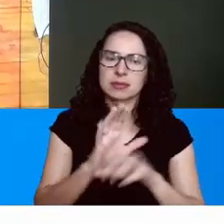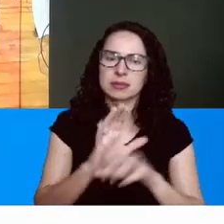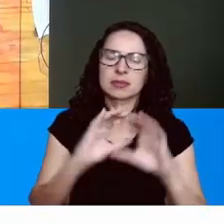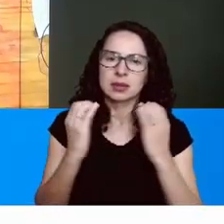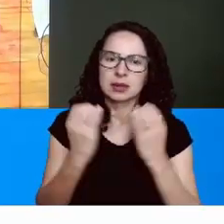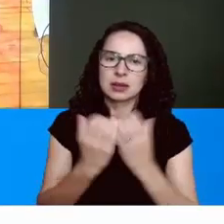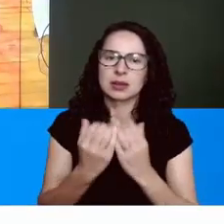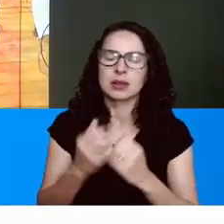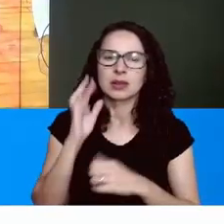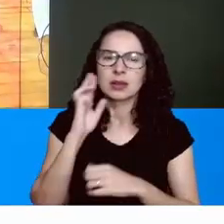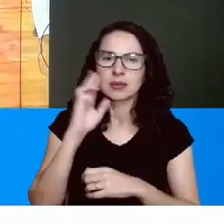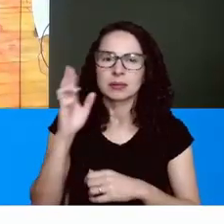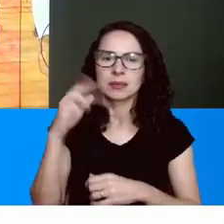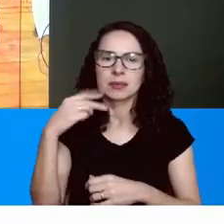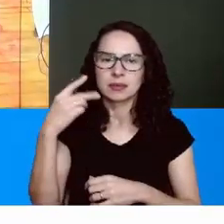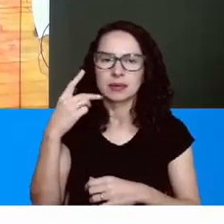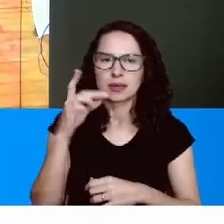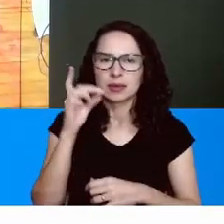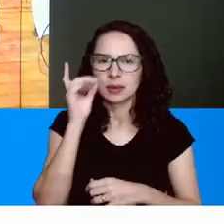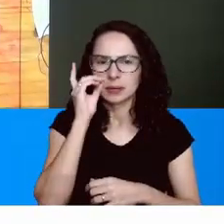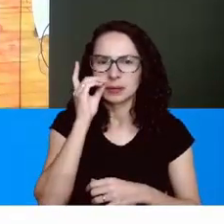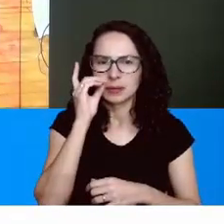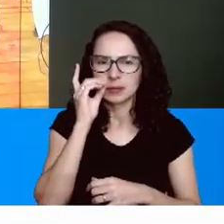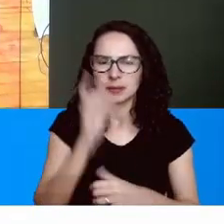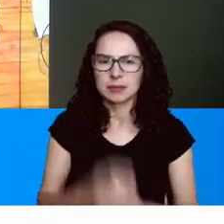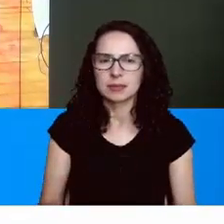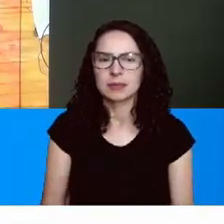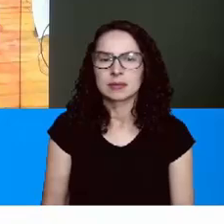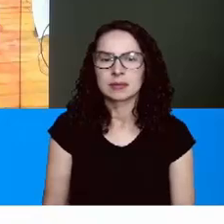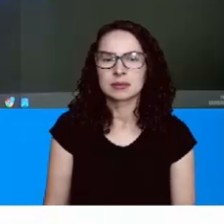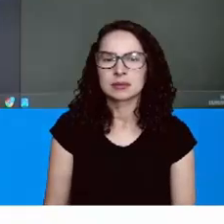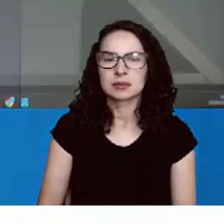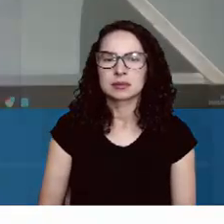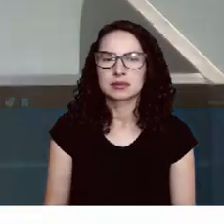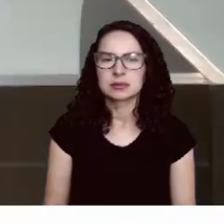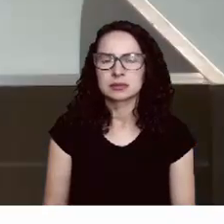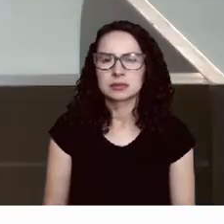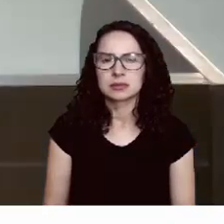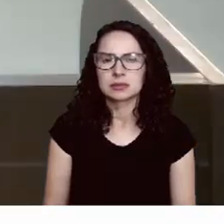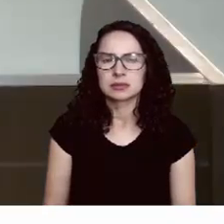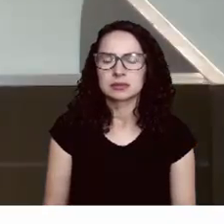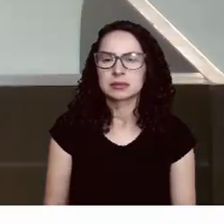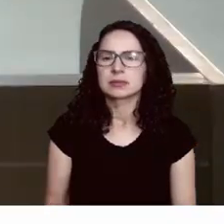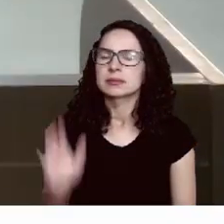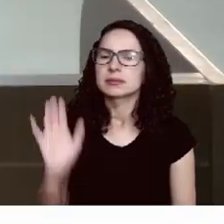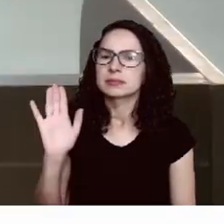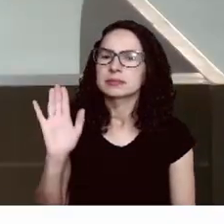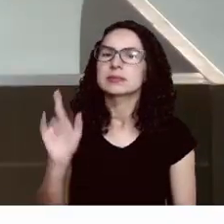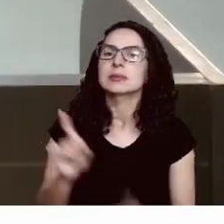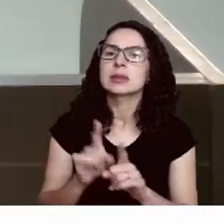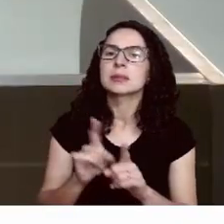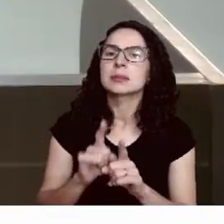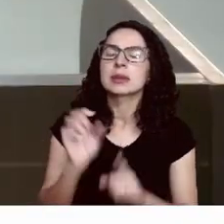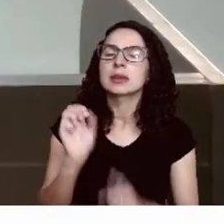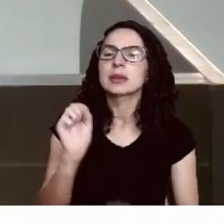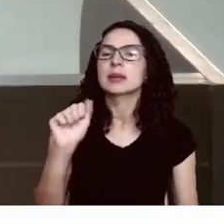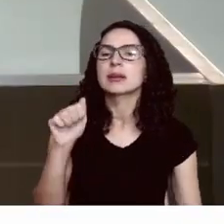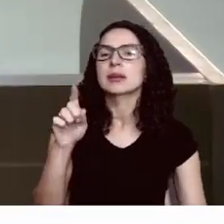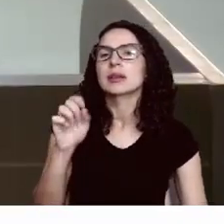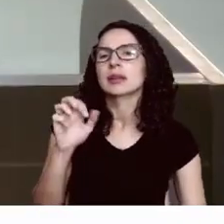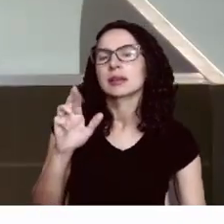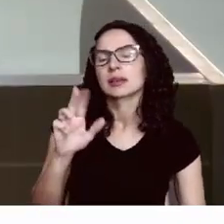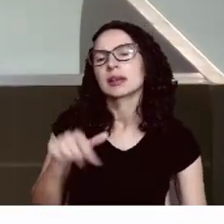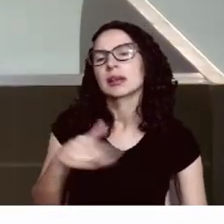vereador Donizete da Farmácia. Presidente, aproveitando também, o Sander é um grande amigo que eu